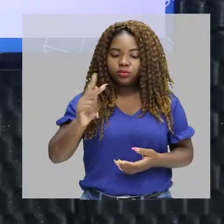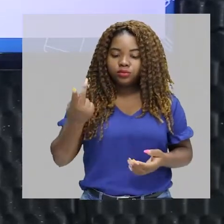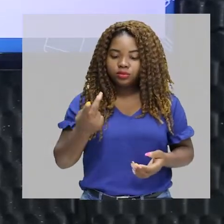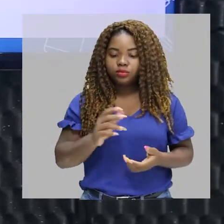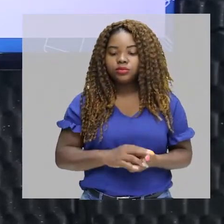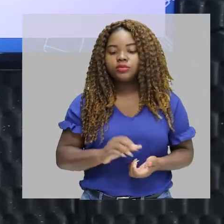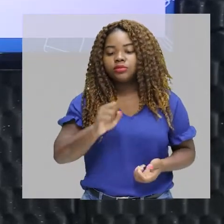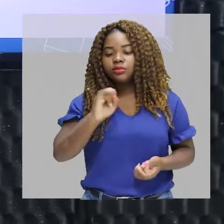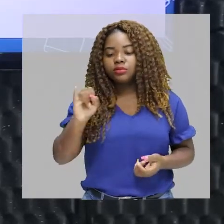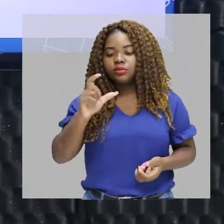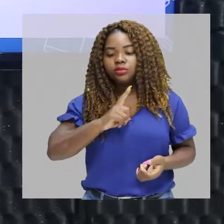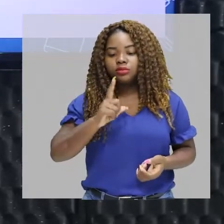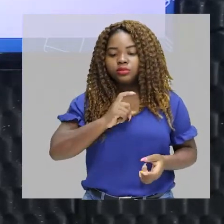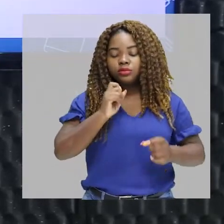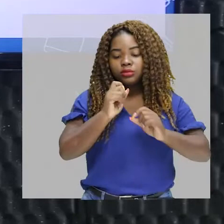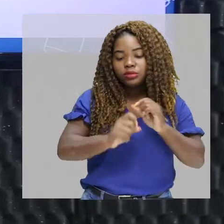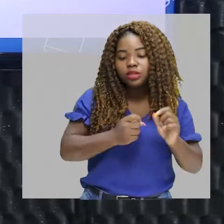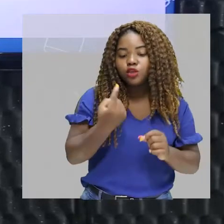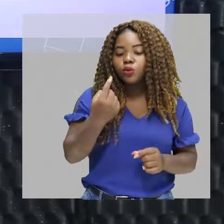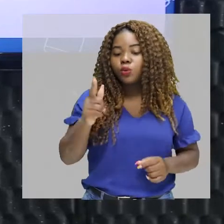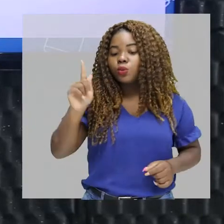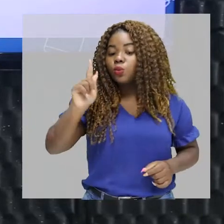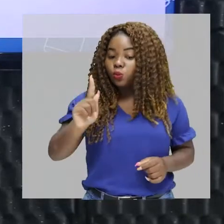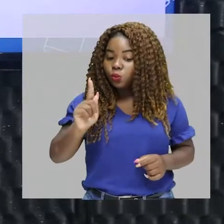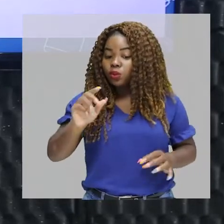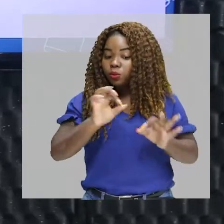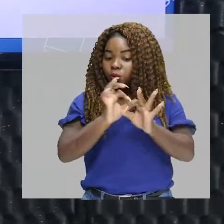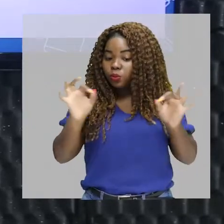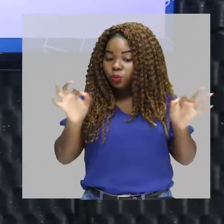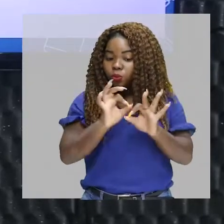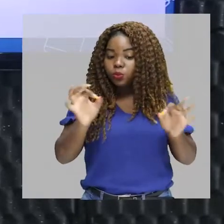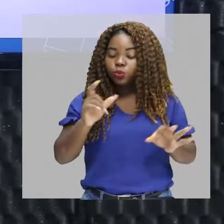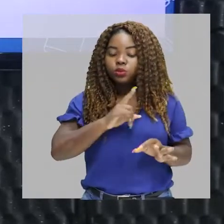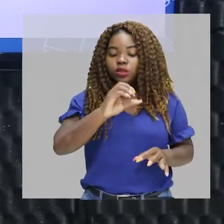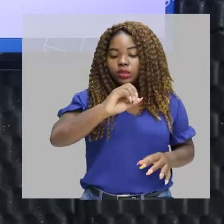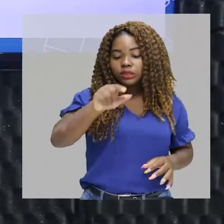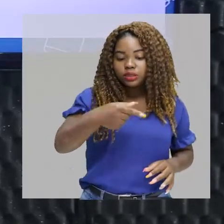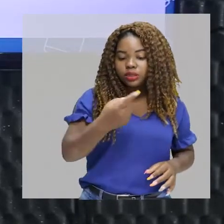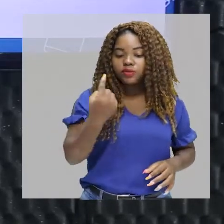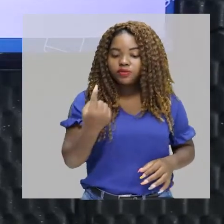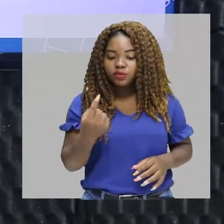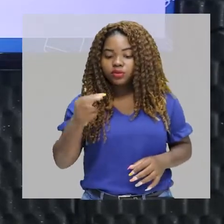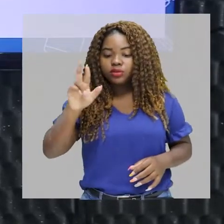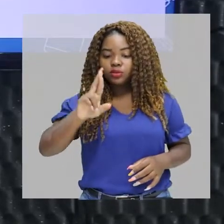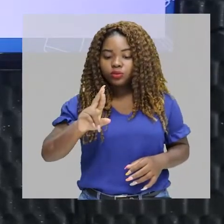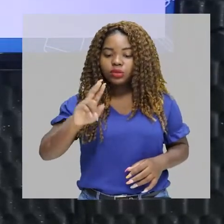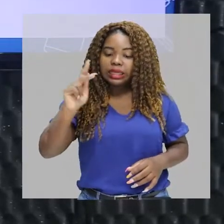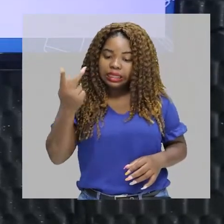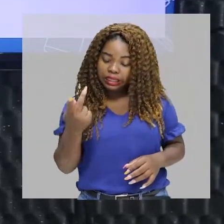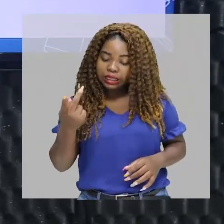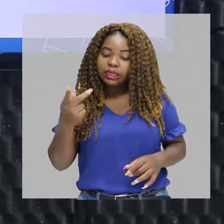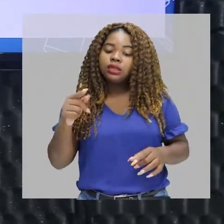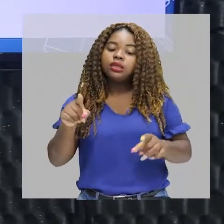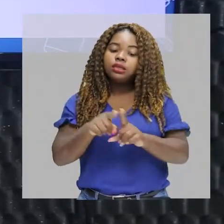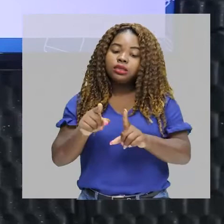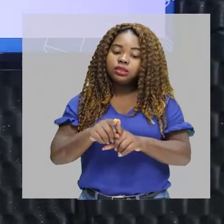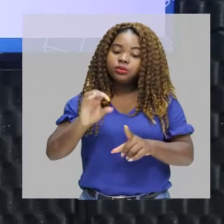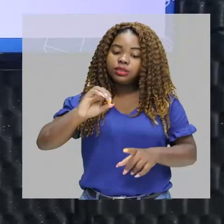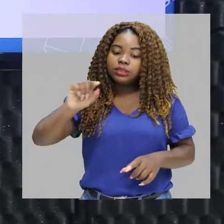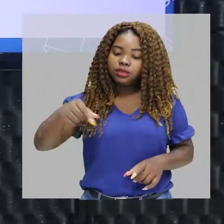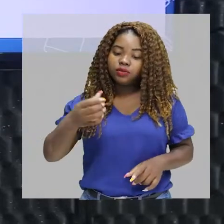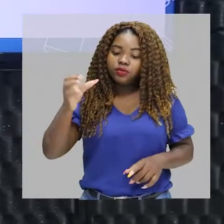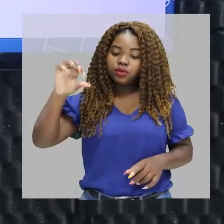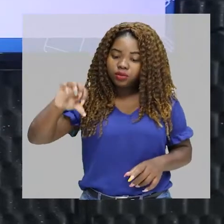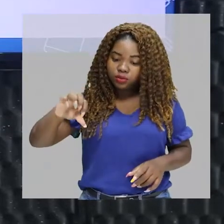grama, né, 1 grama da liga, eu vou ter 0,1 do ródio e